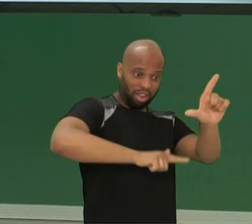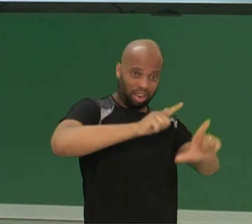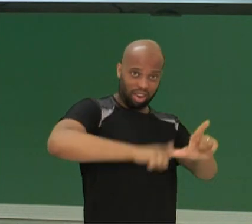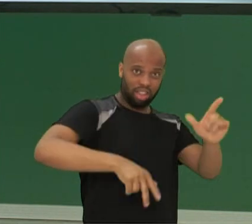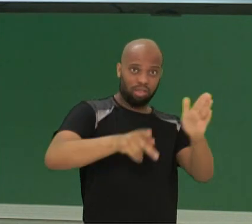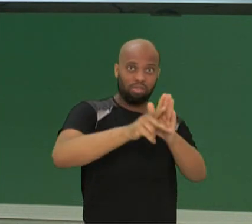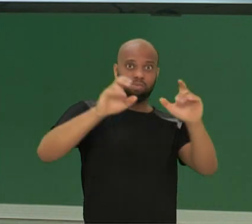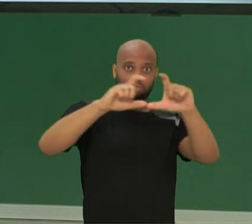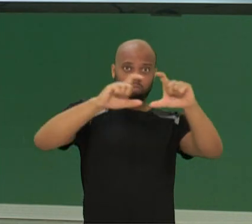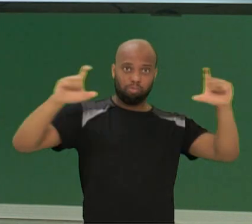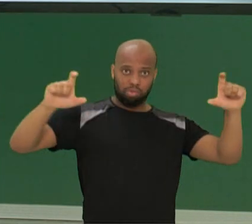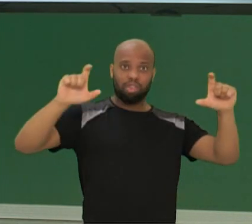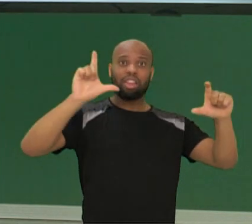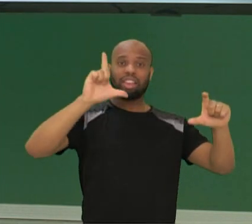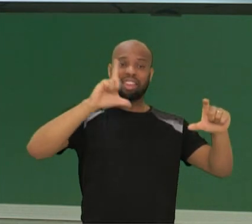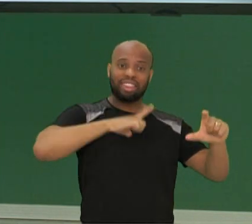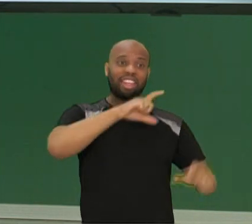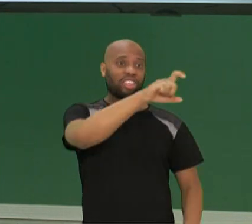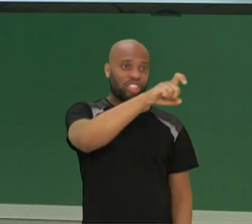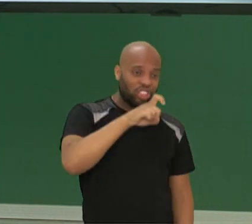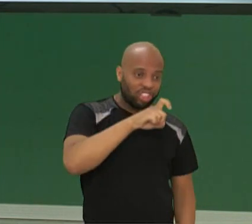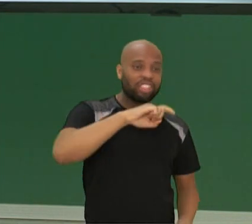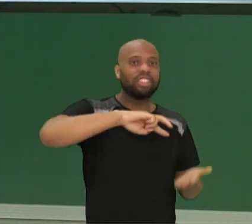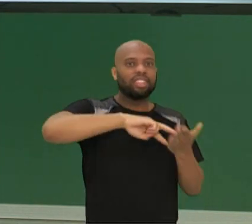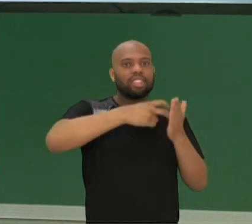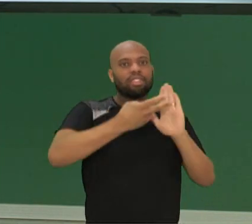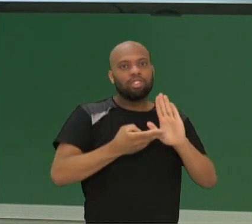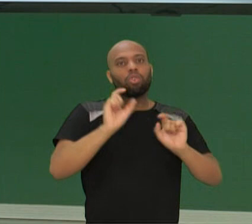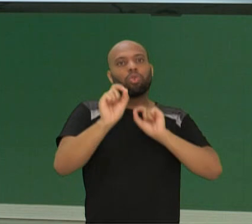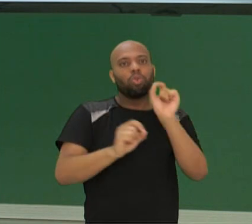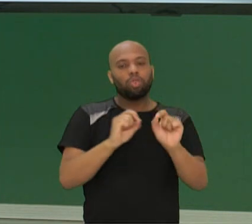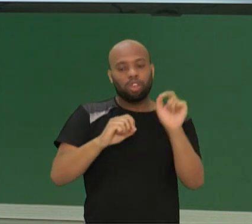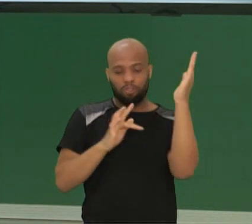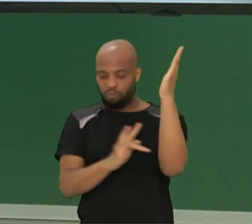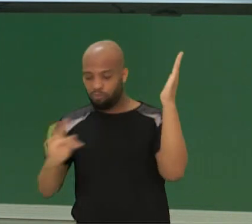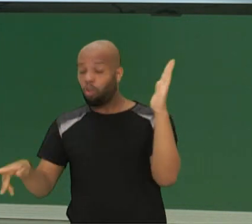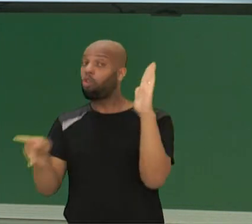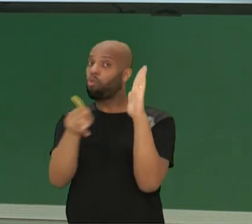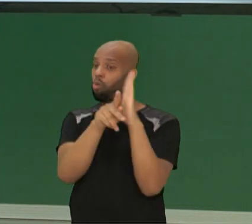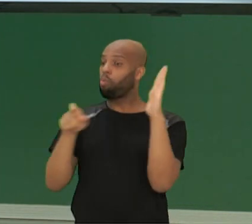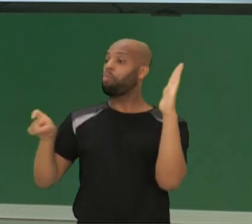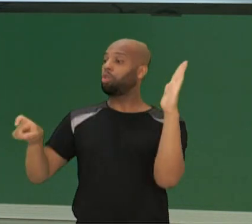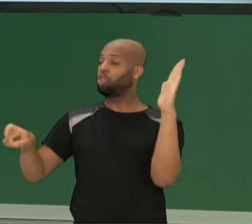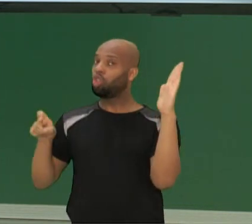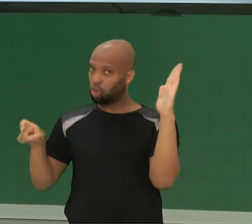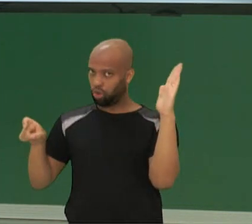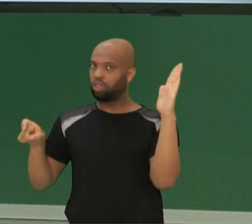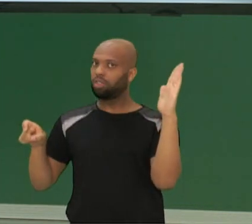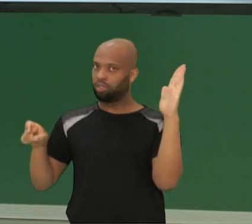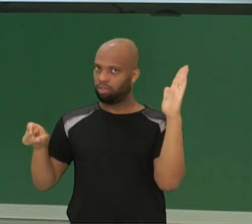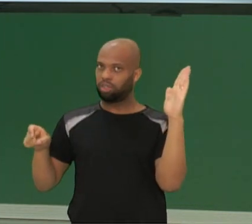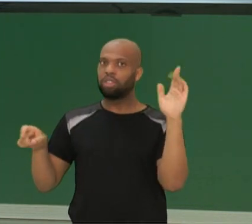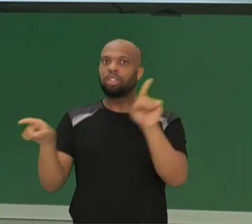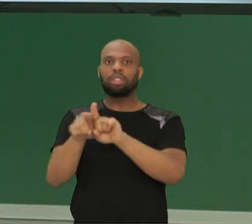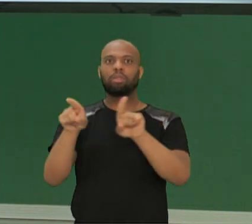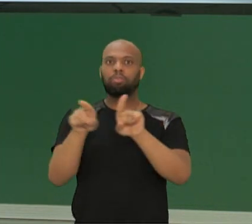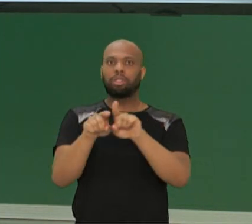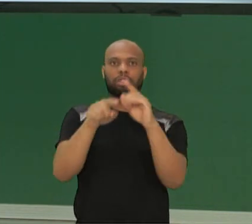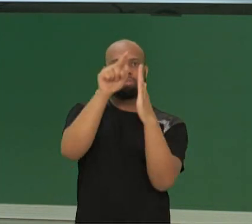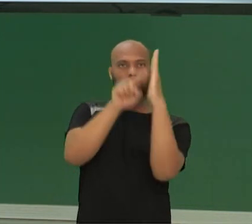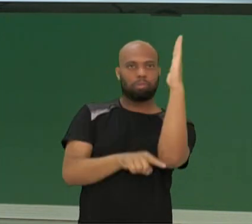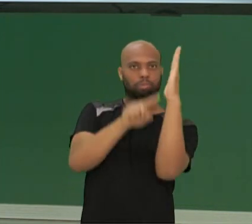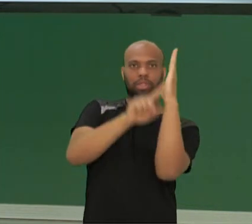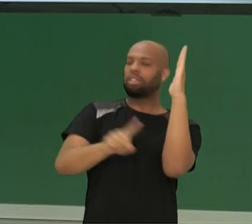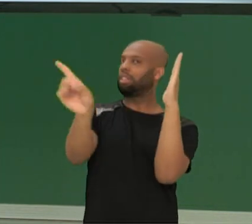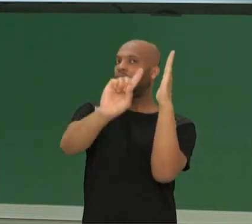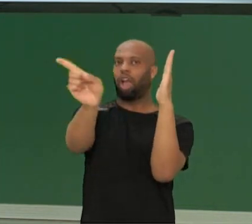da equação contém o elemento x, então não estão sobre o eixo y e nem sobre as paralelas do eixo y.